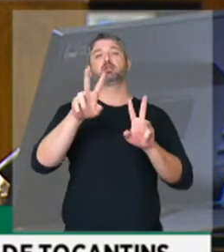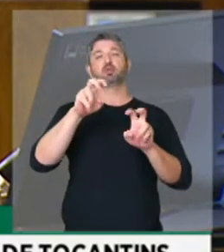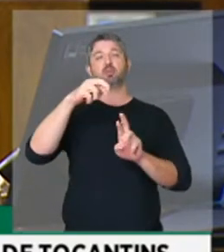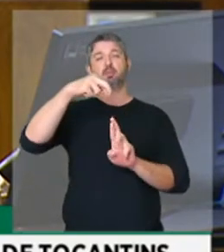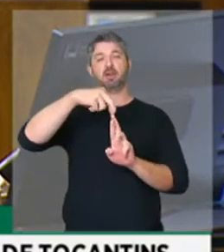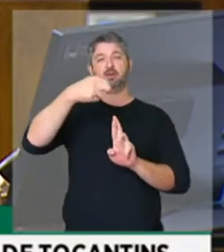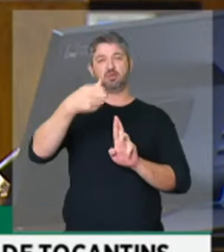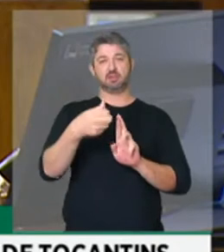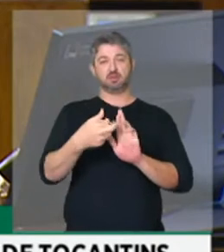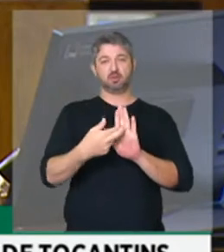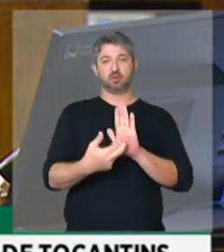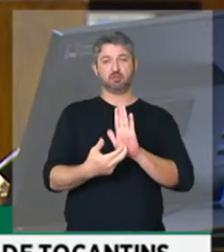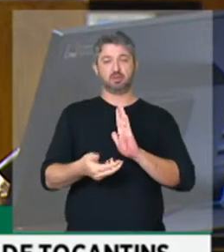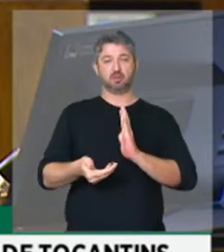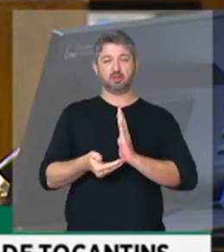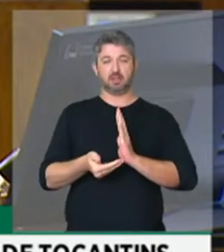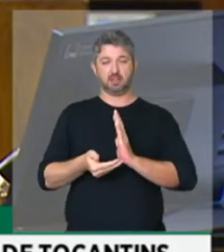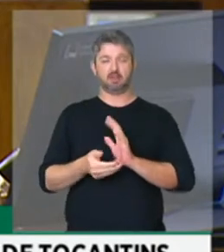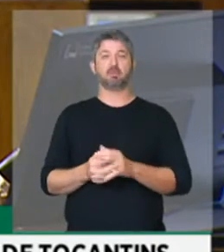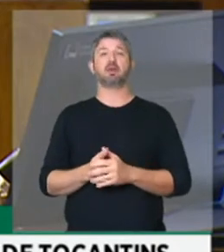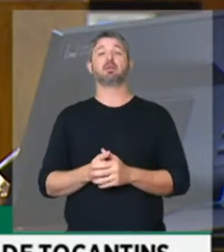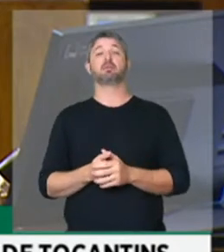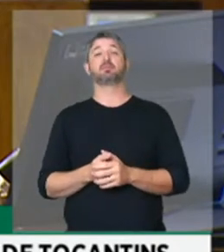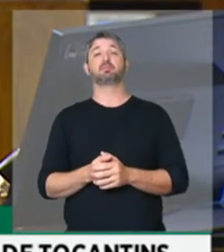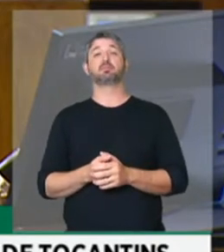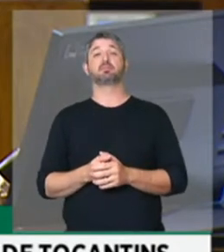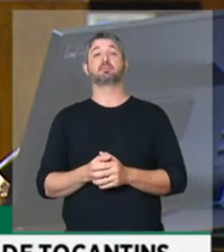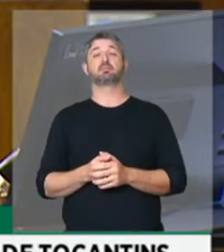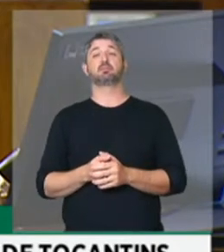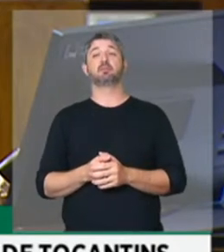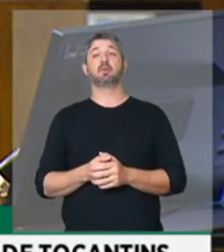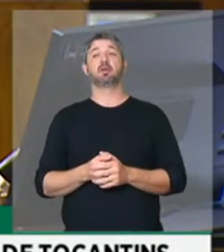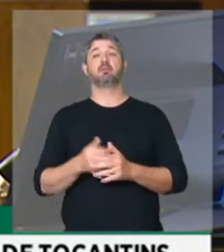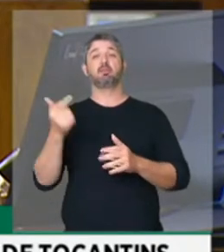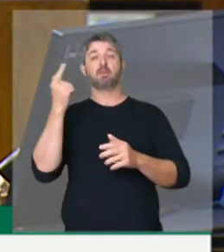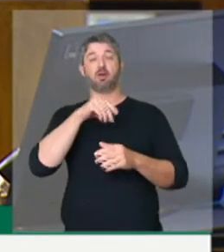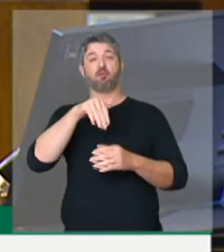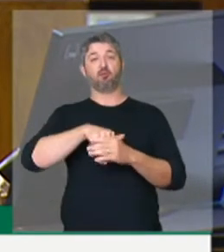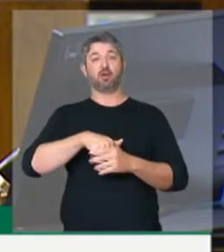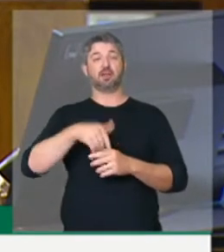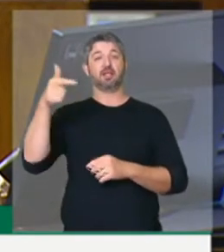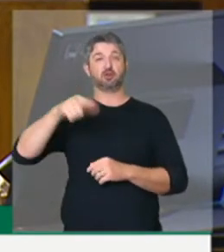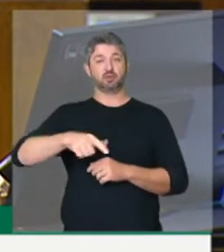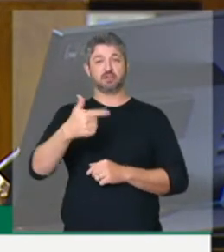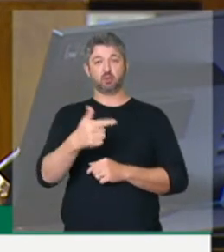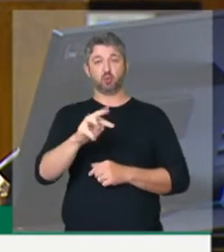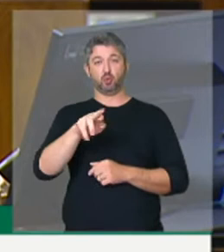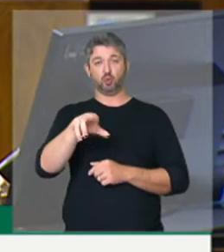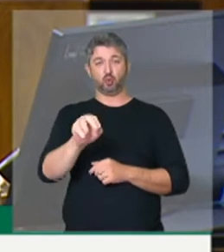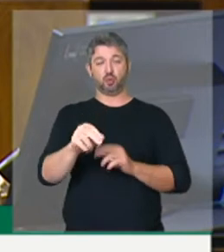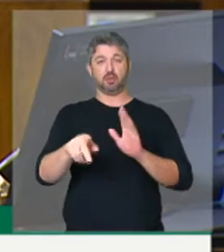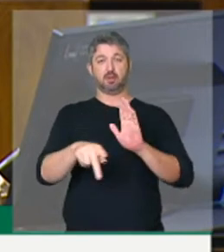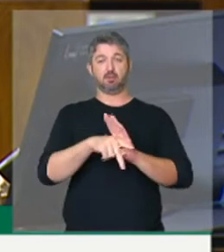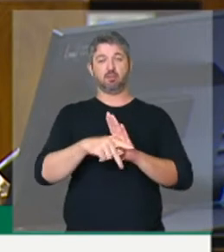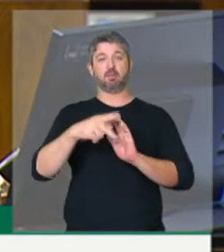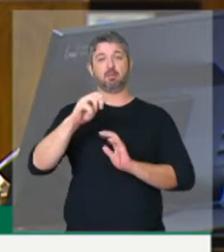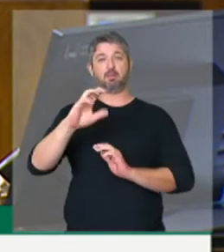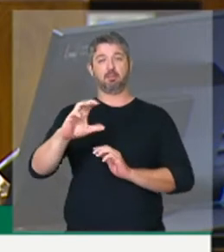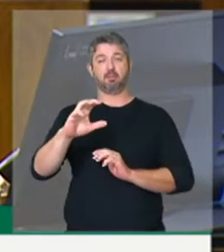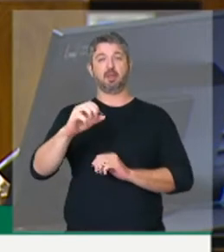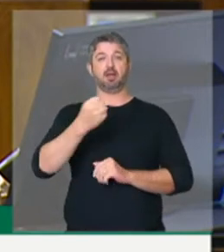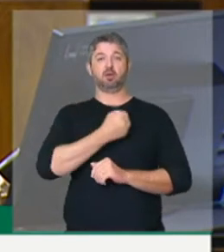6º do artigo 202 do Regimento Interno para apreciação do segundo turno da proposta de emenda à Constituição